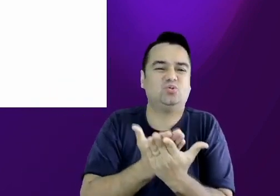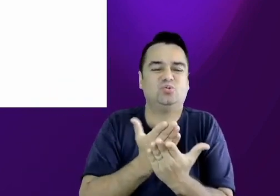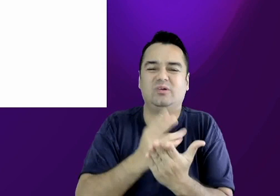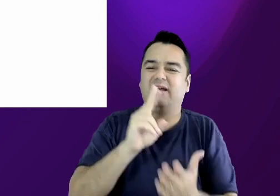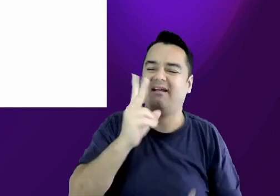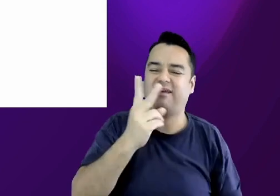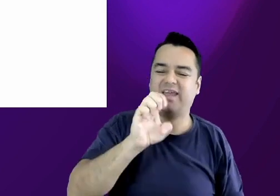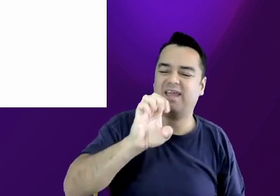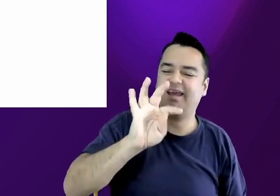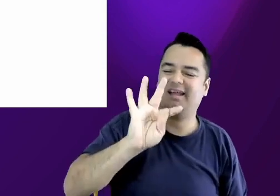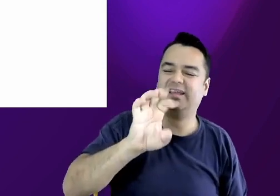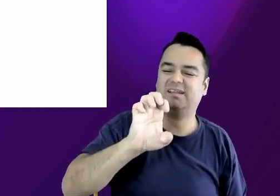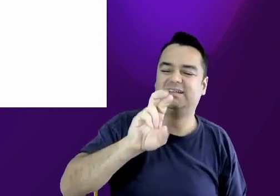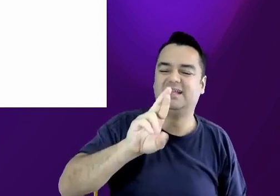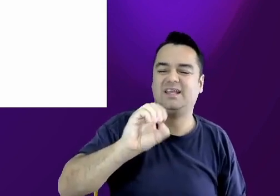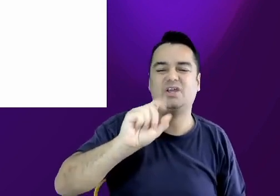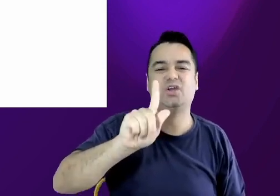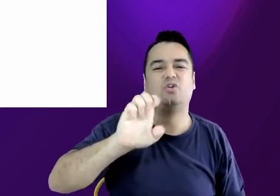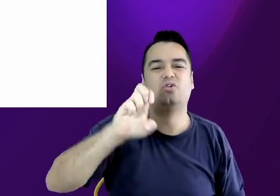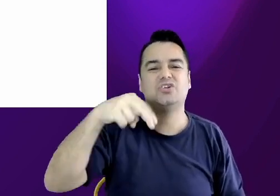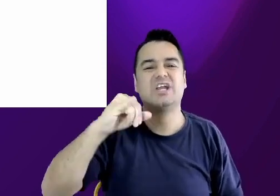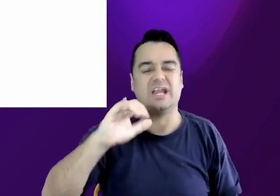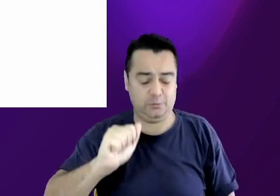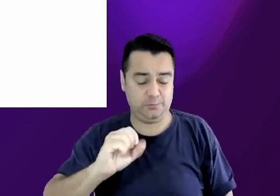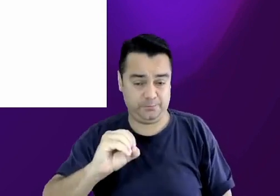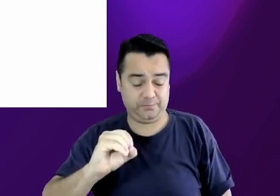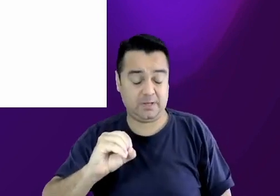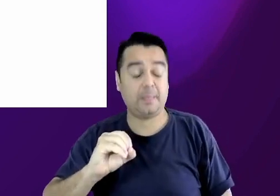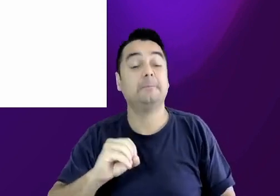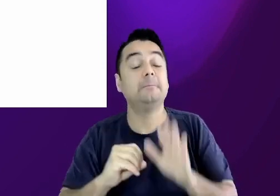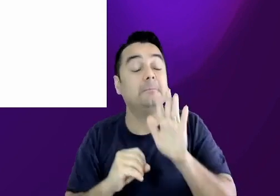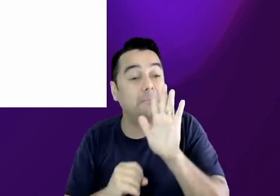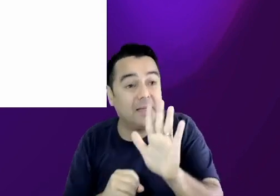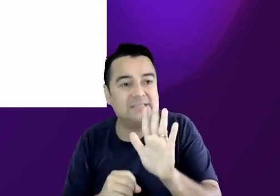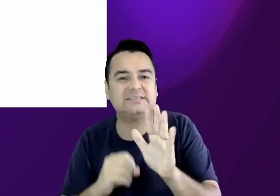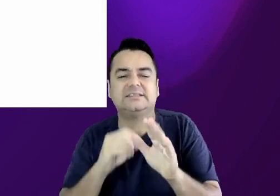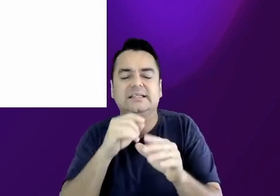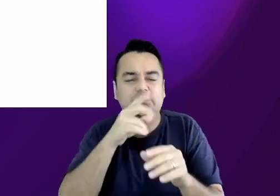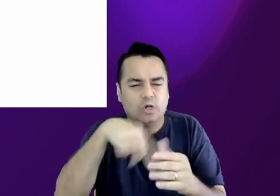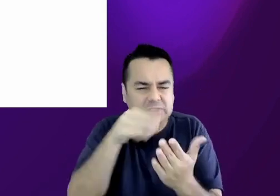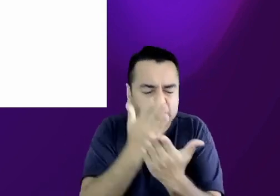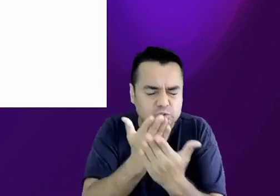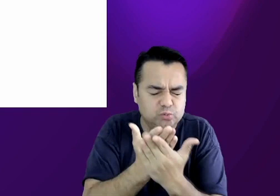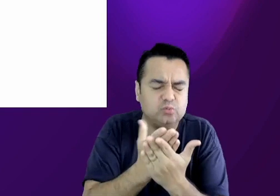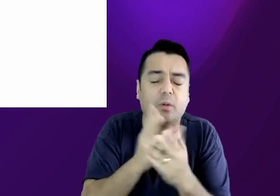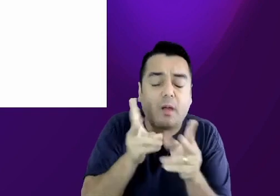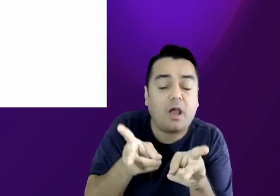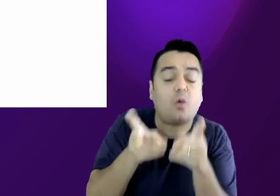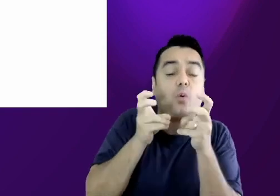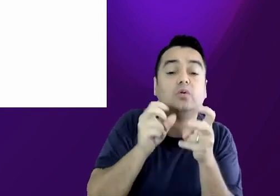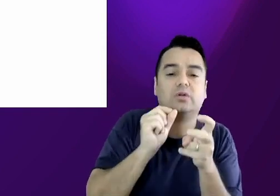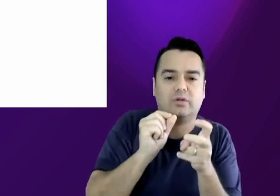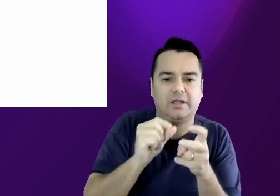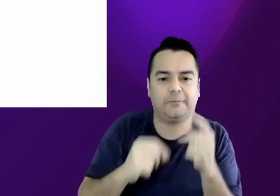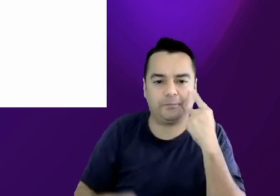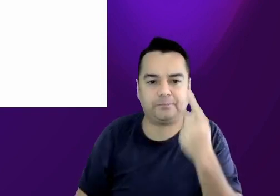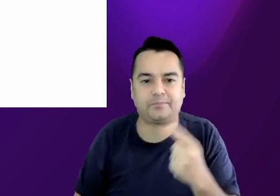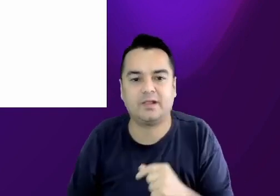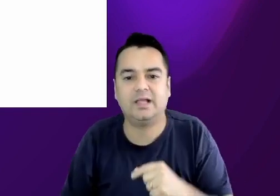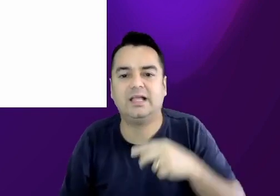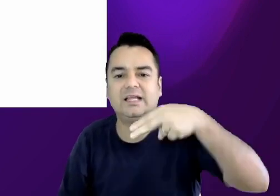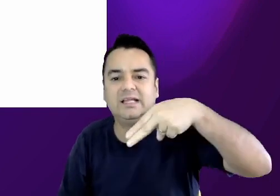Em relação à toxicidade desses dois estudos, a gente observa que neutropenia é uma